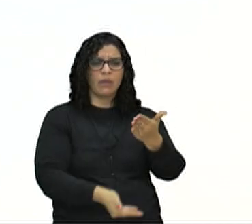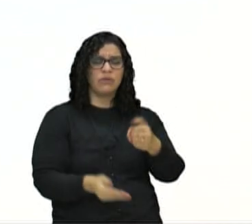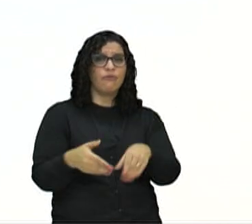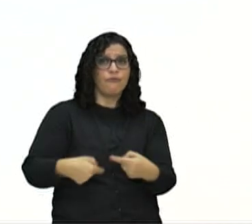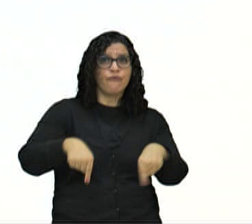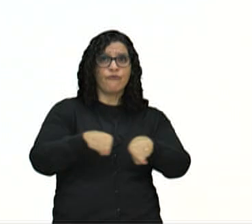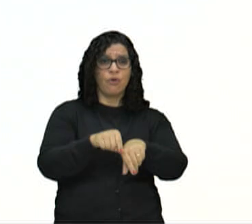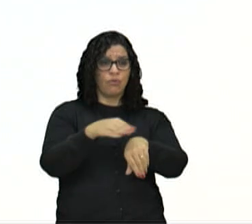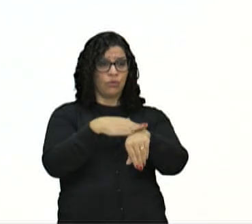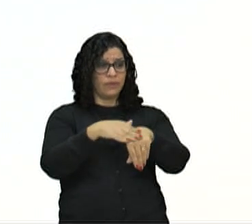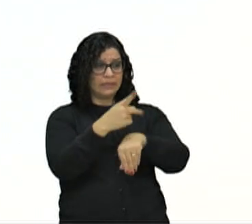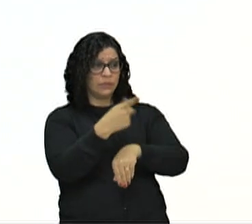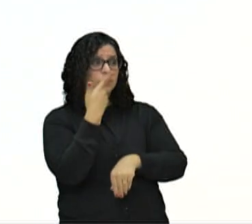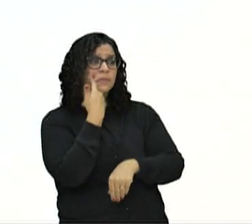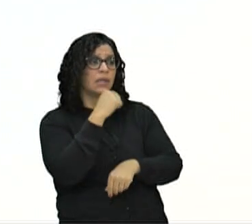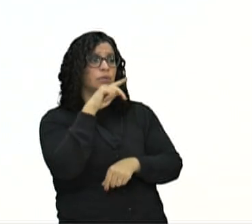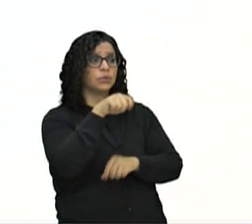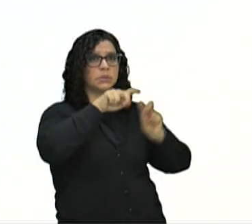em tal assunto.